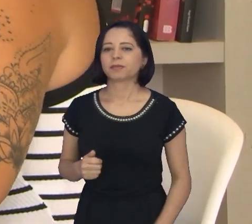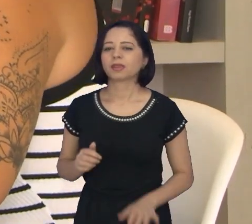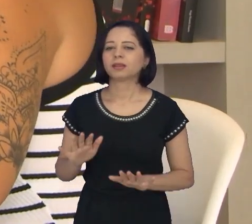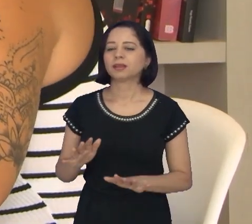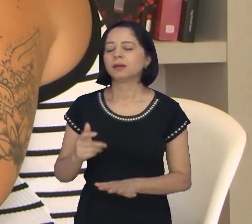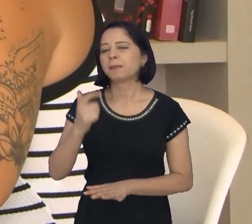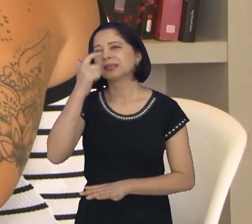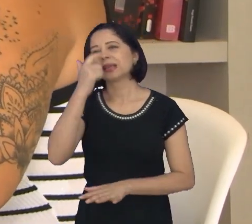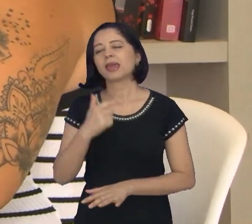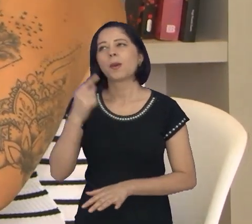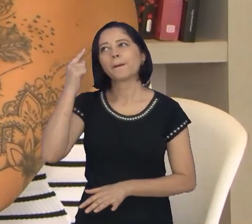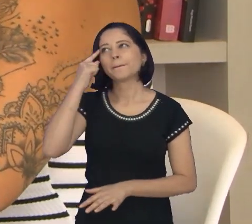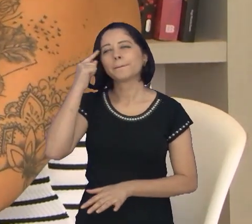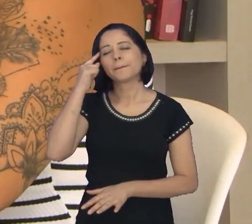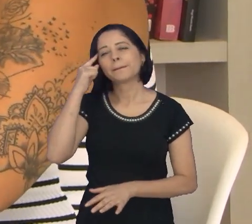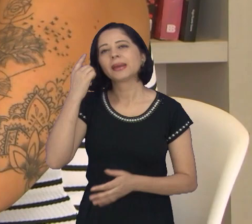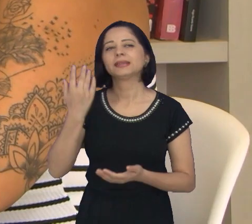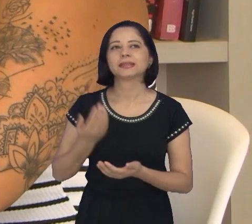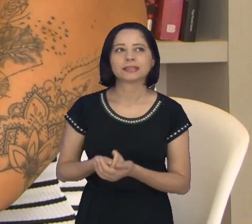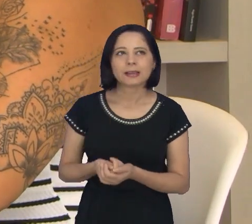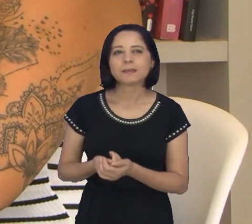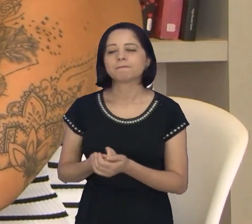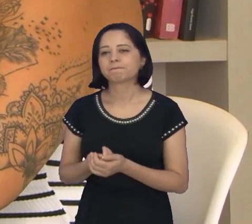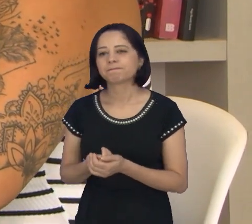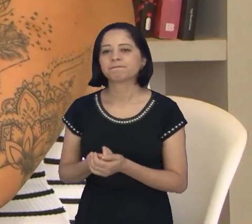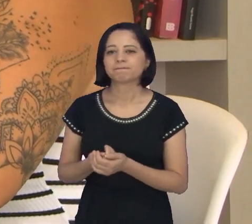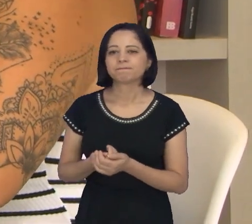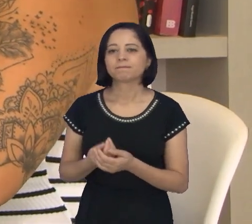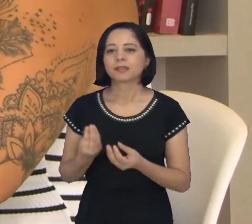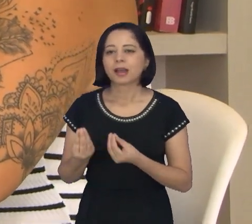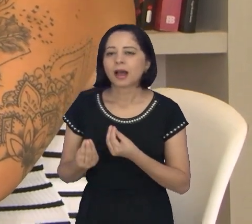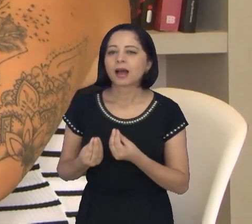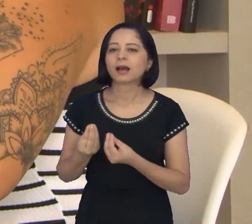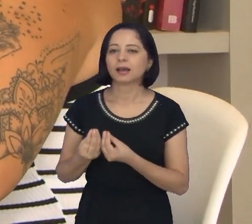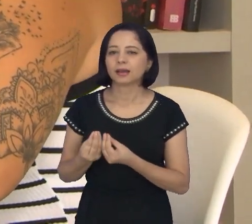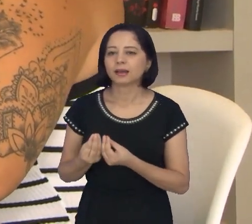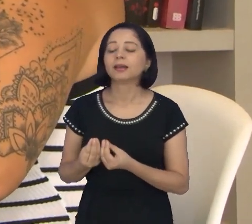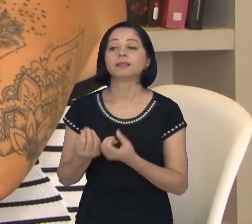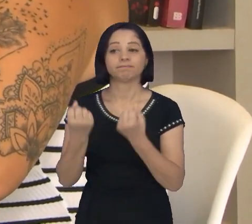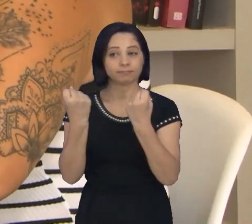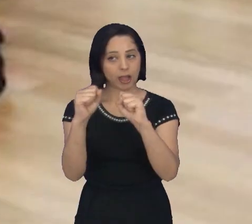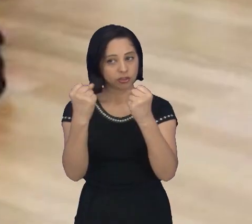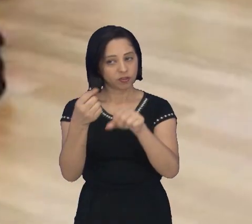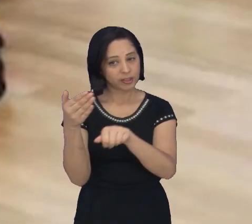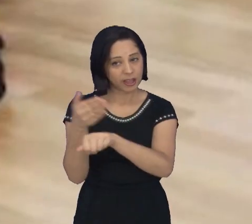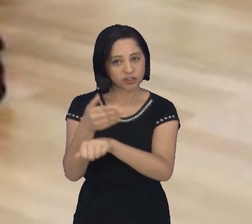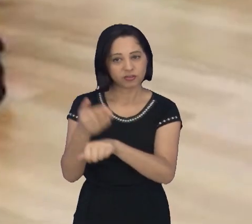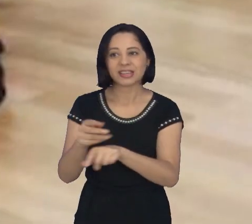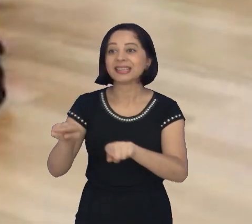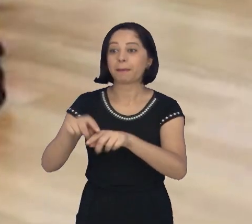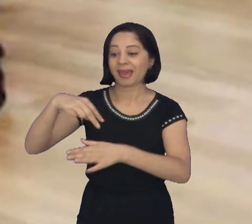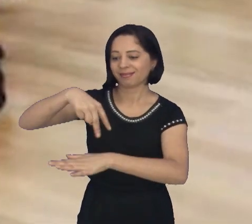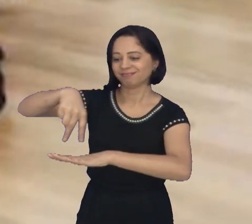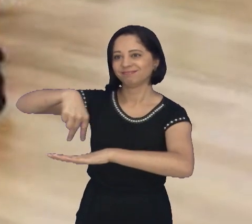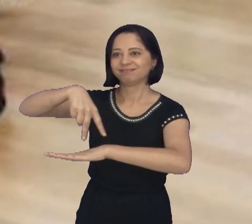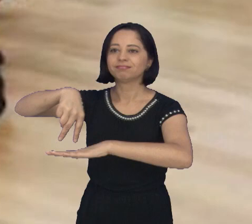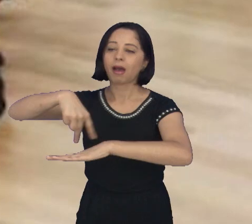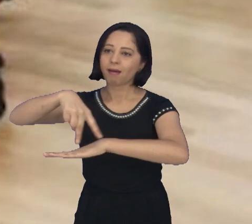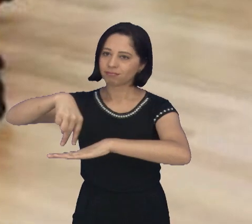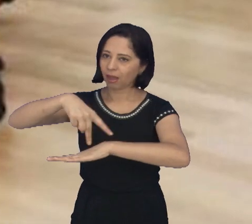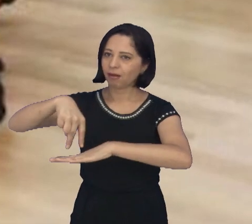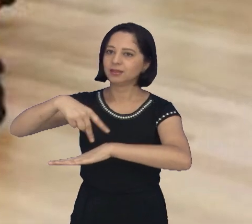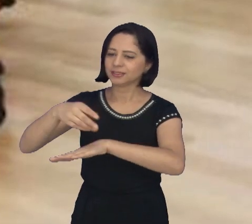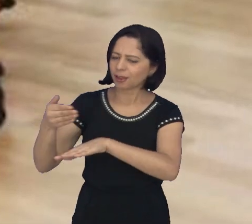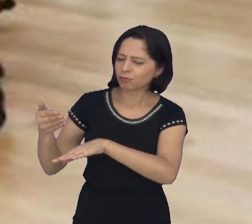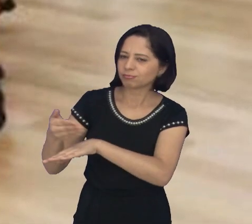procurei fazer para mim, para eu estar bem além do tratamento, foi as atividades físicas e a dança. Né? Me